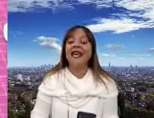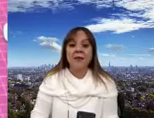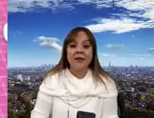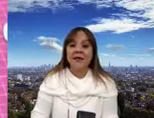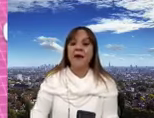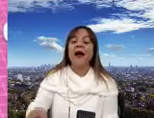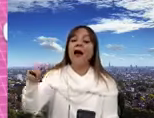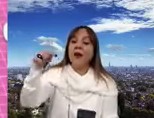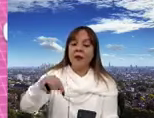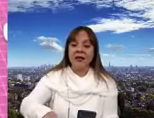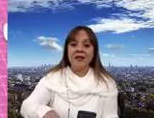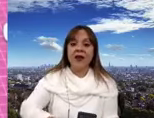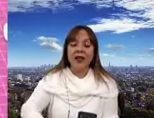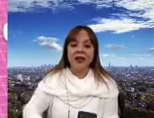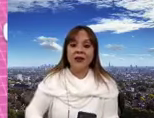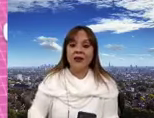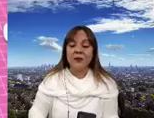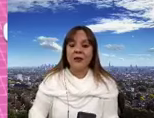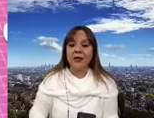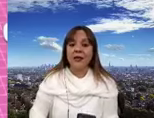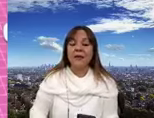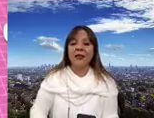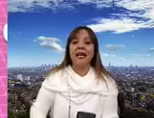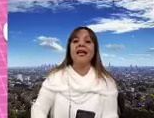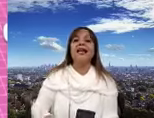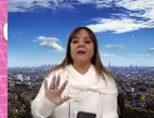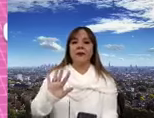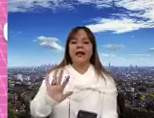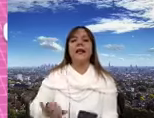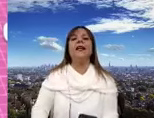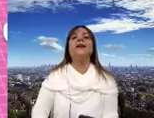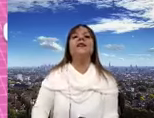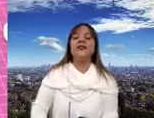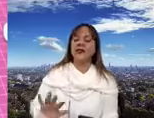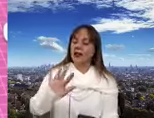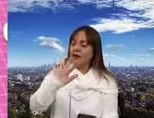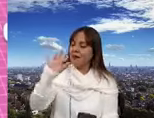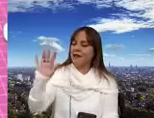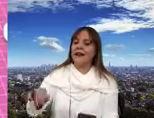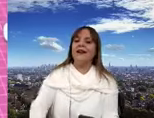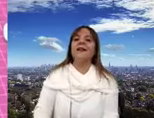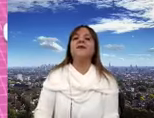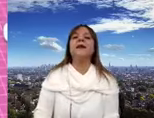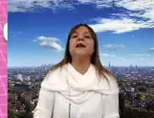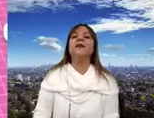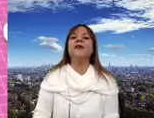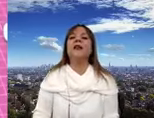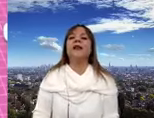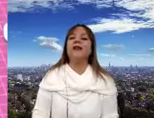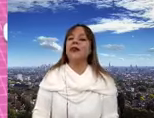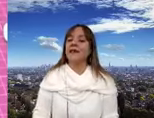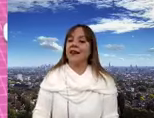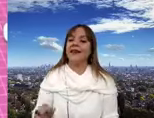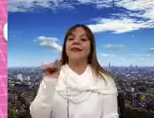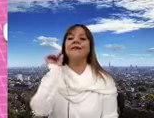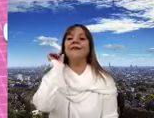participar. Começa agora aqui no nosso programa, né? Então, peraí. Eu tô só esperando para falar na hora